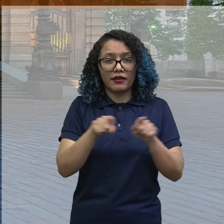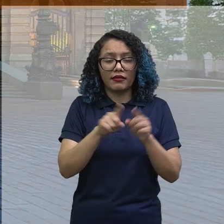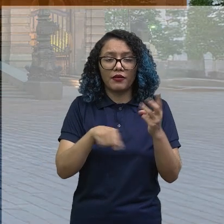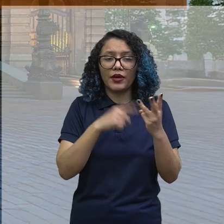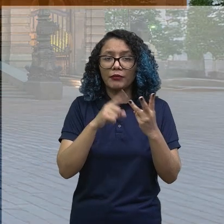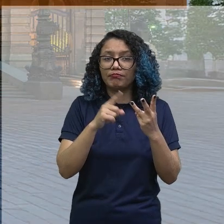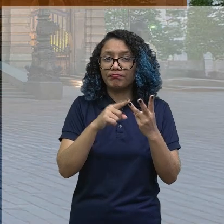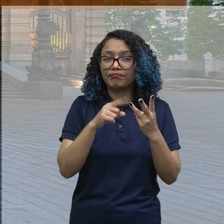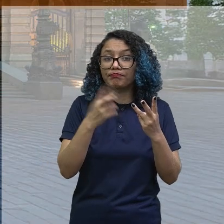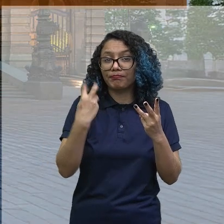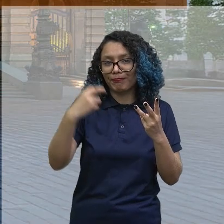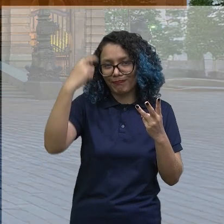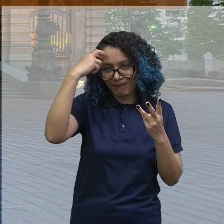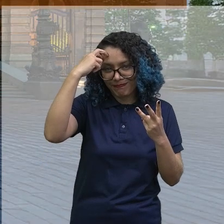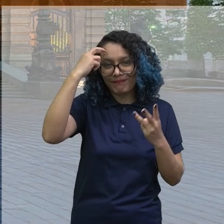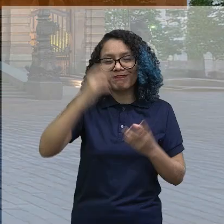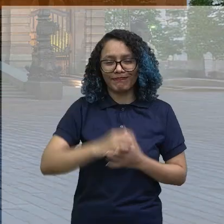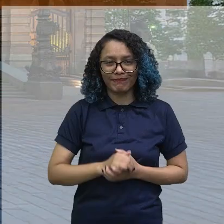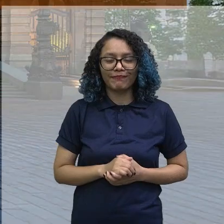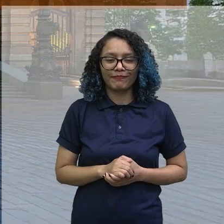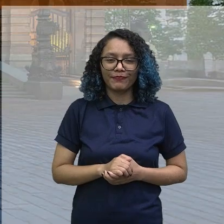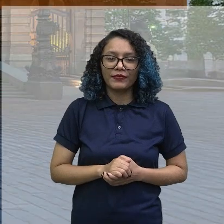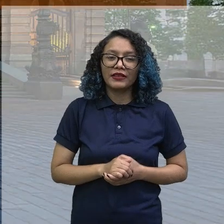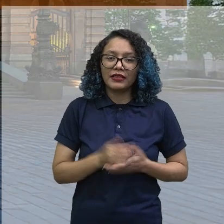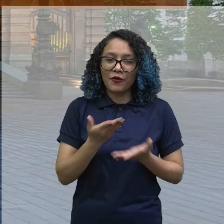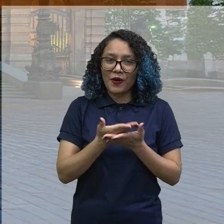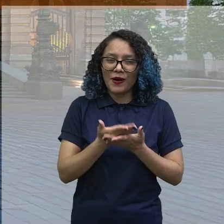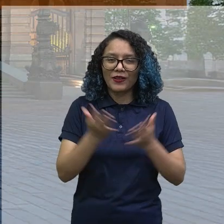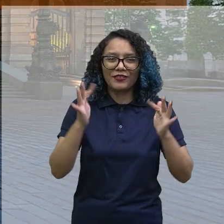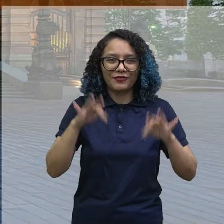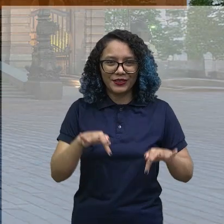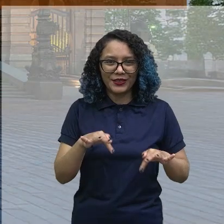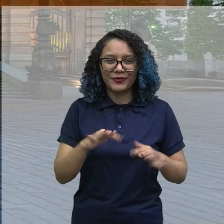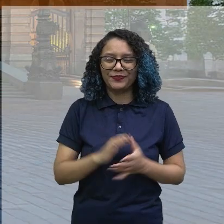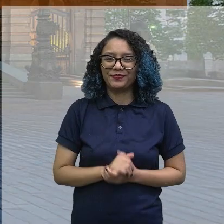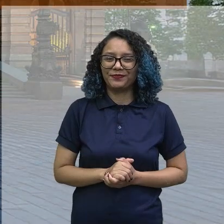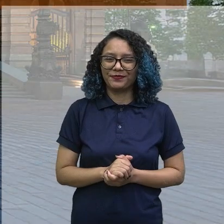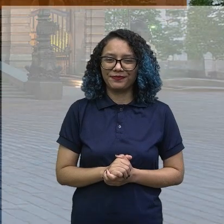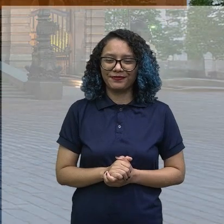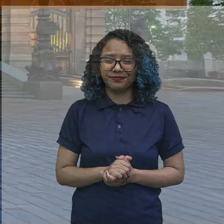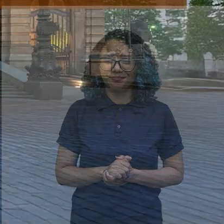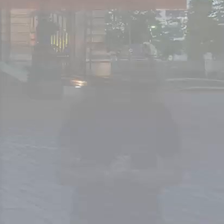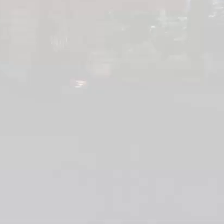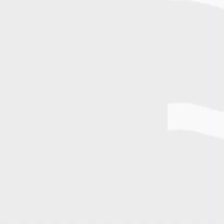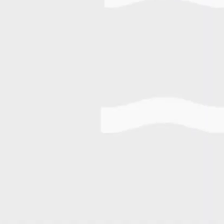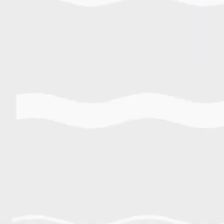também no campo cultural. E assim finalizamos a nossa revisão.